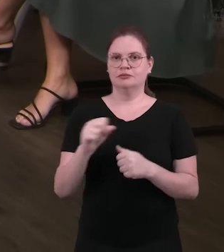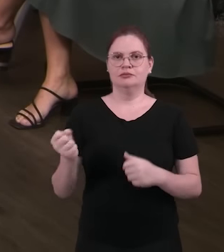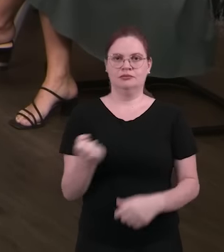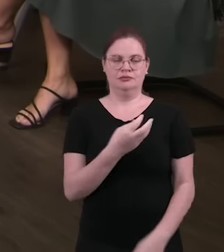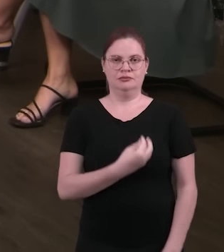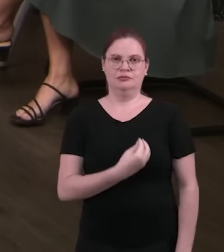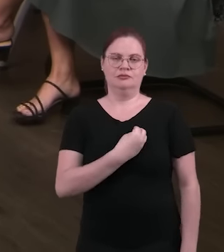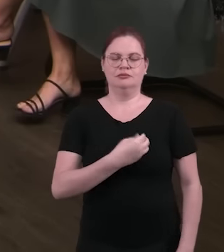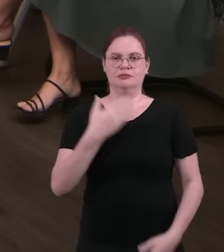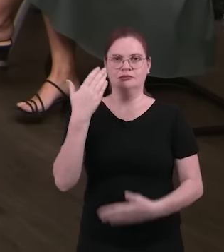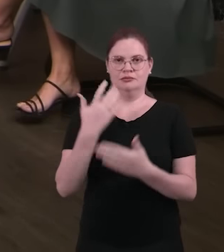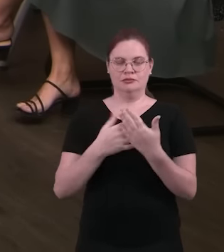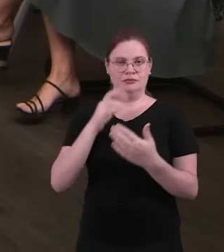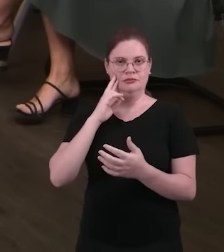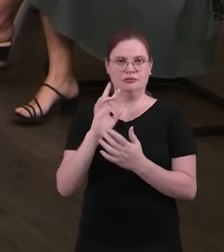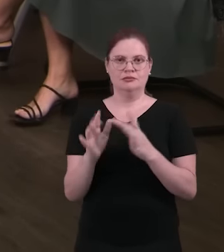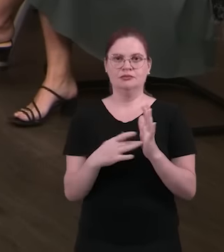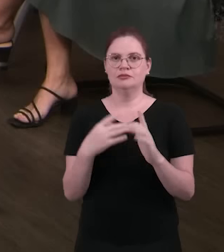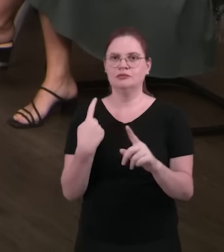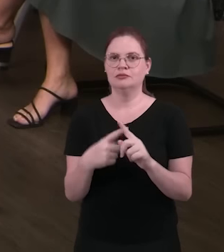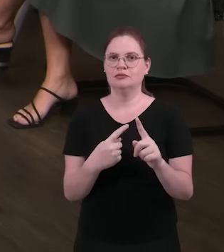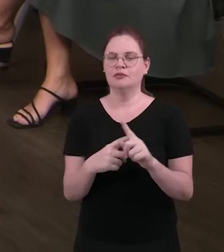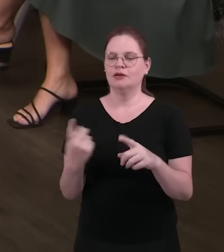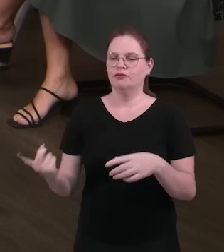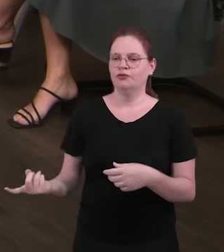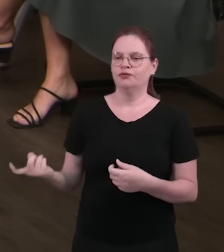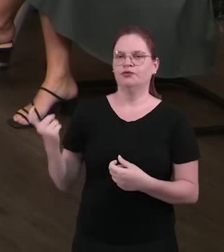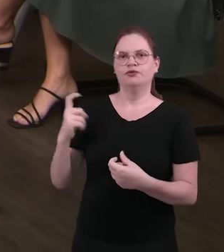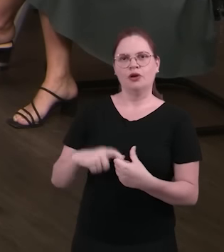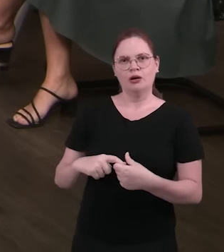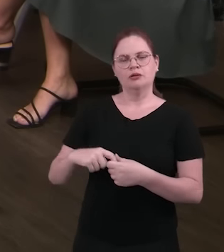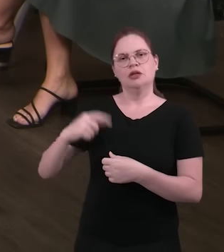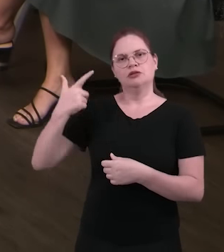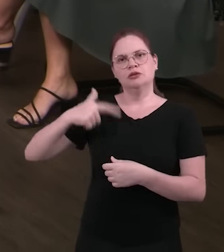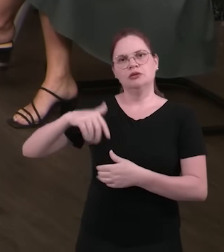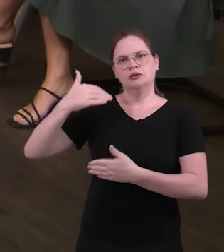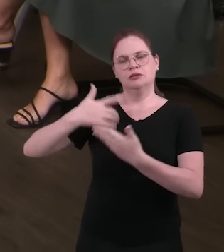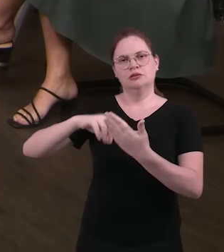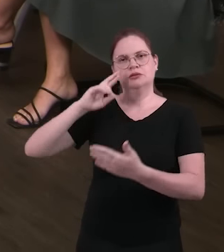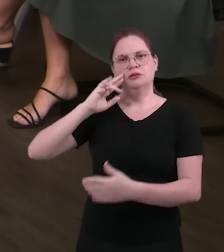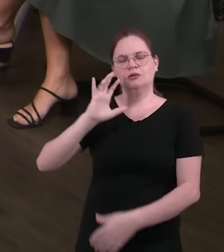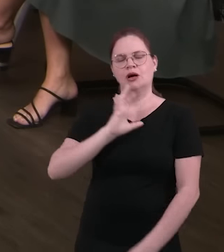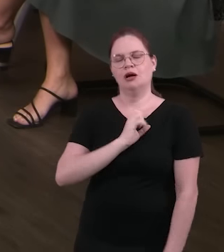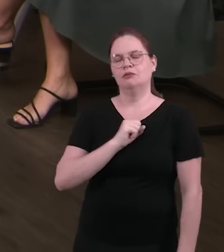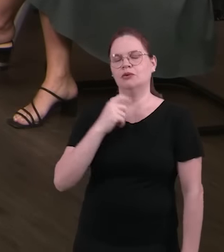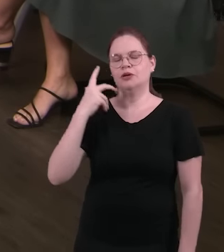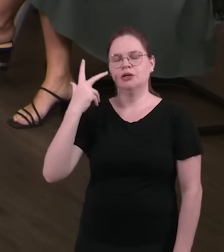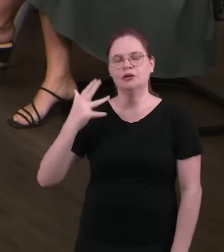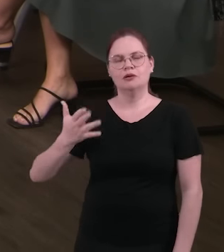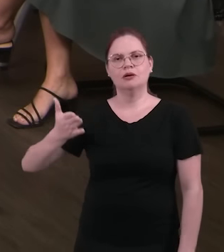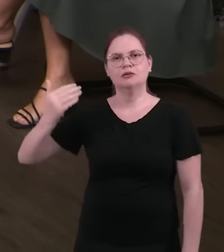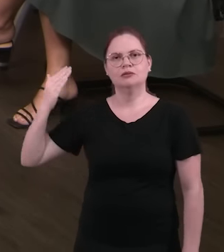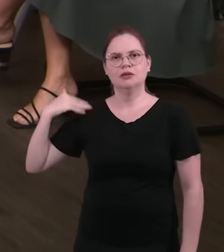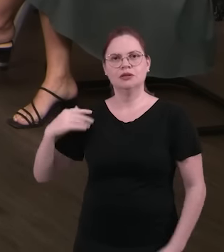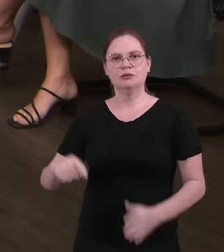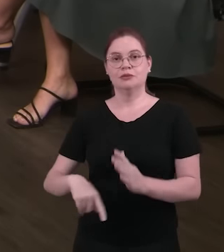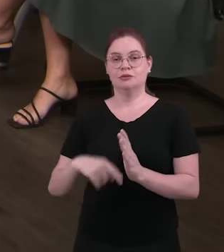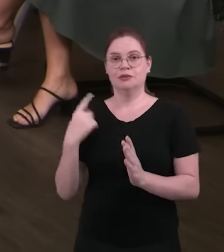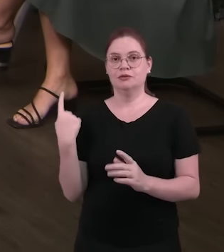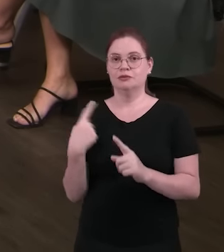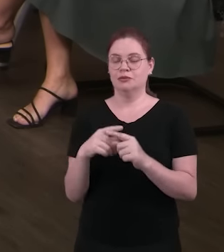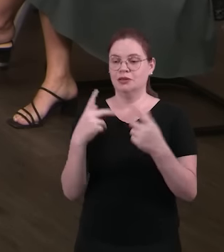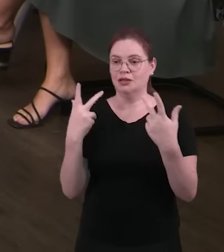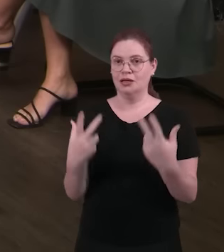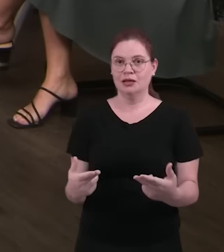na presença do Senhor, é voltar ao primeiro amor, é estar como Samuel.